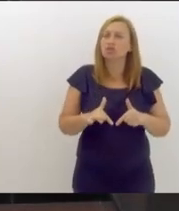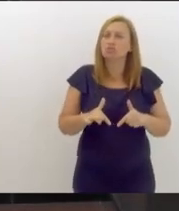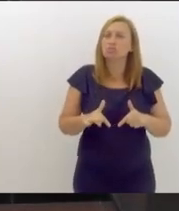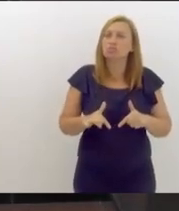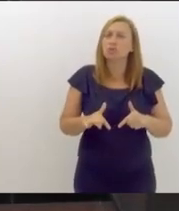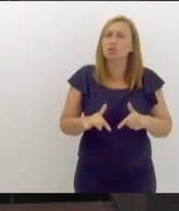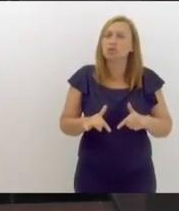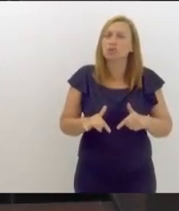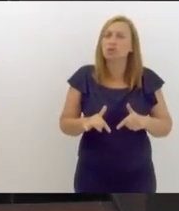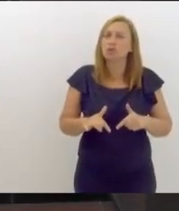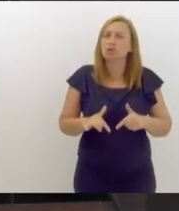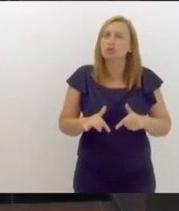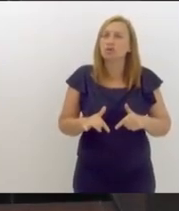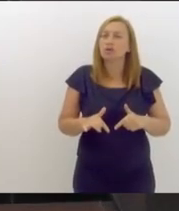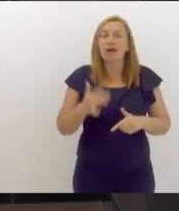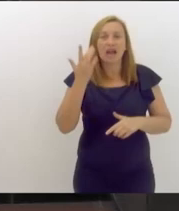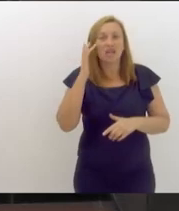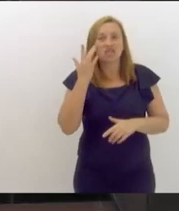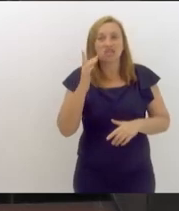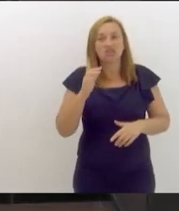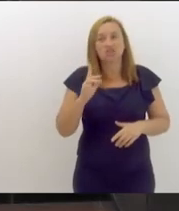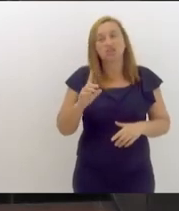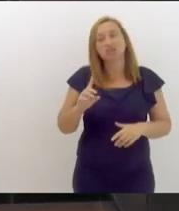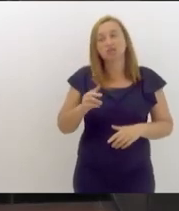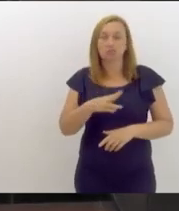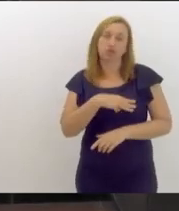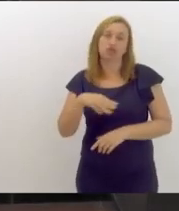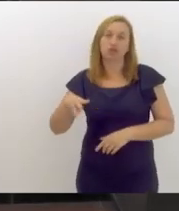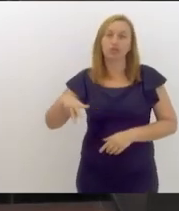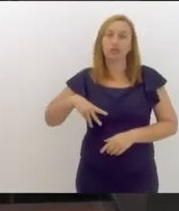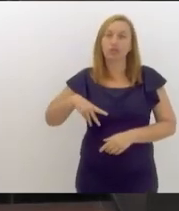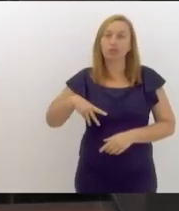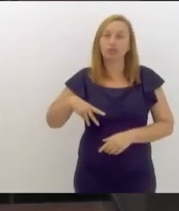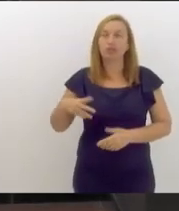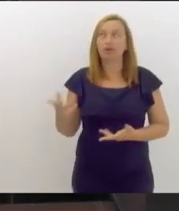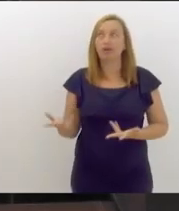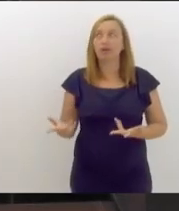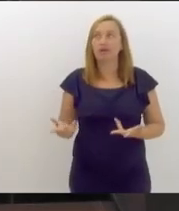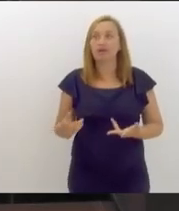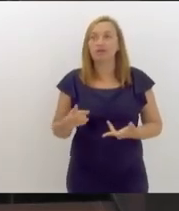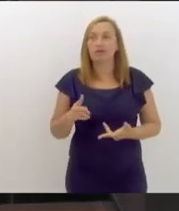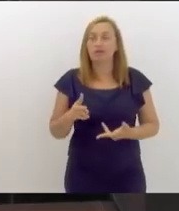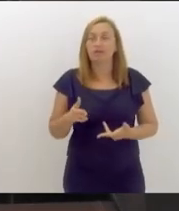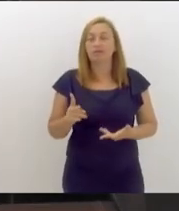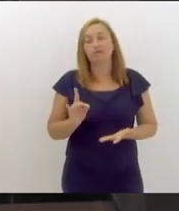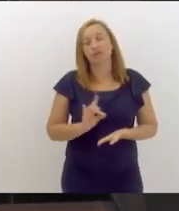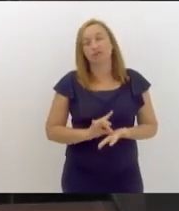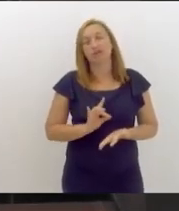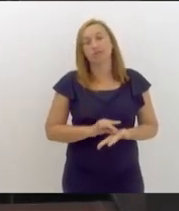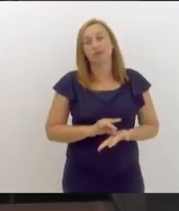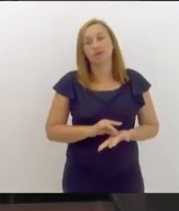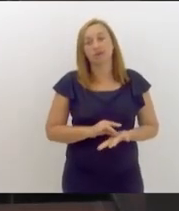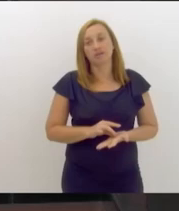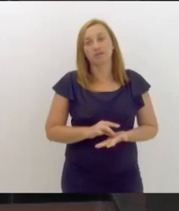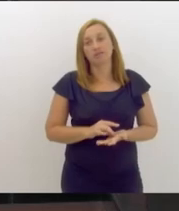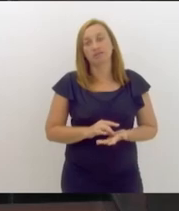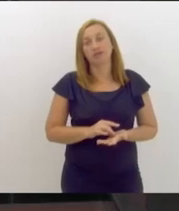agir achando de repente que o ministério público vai realmente trabalhar